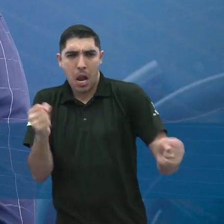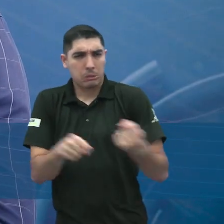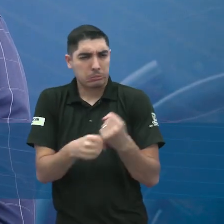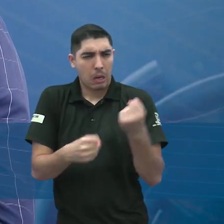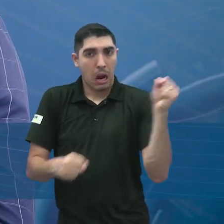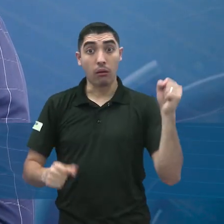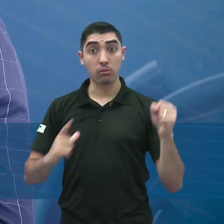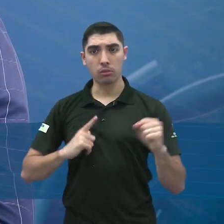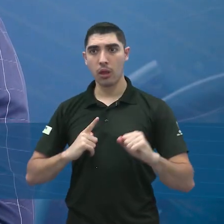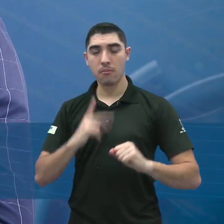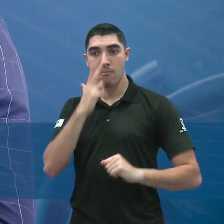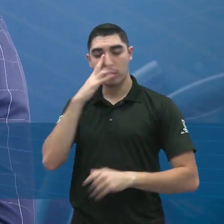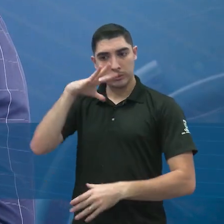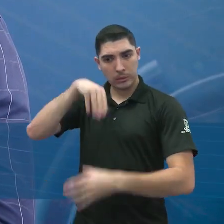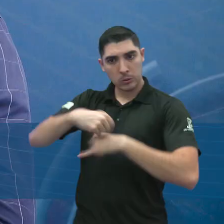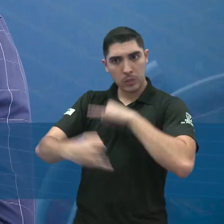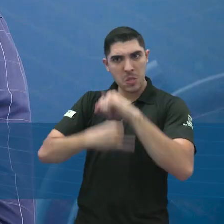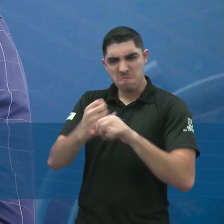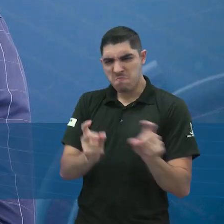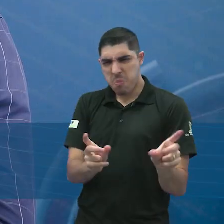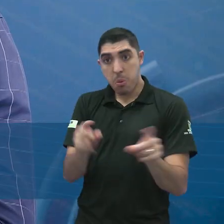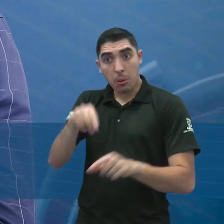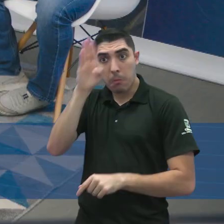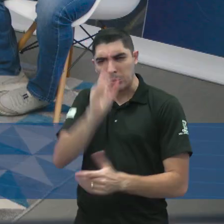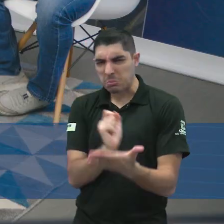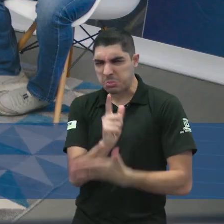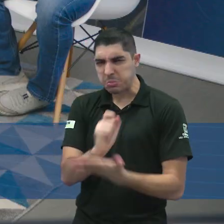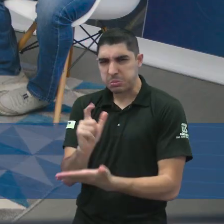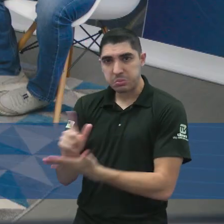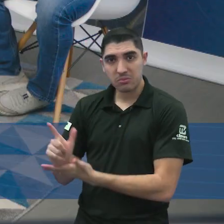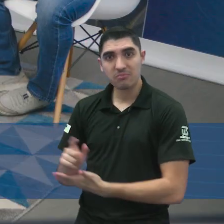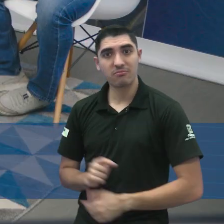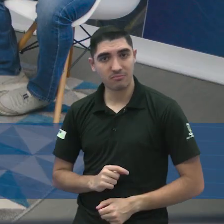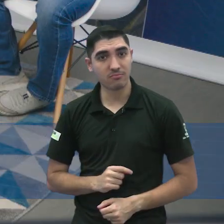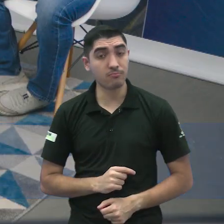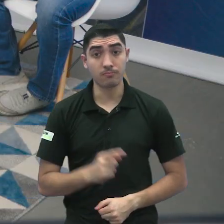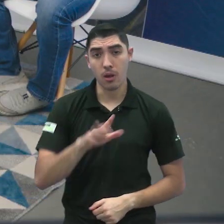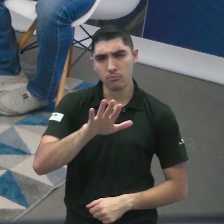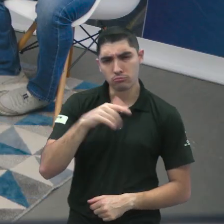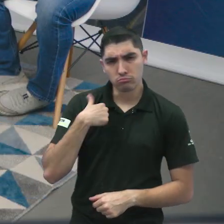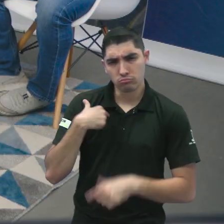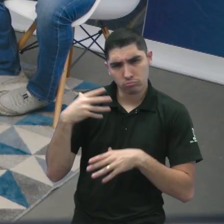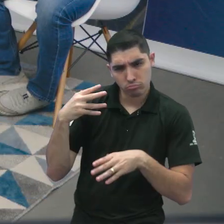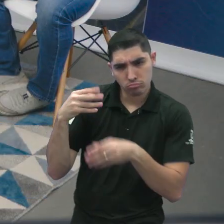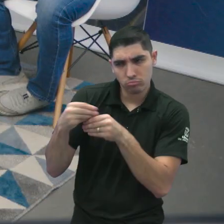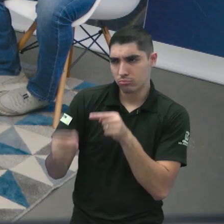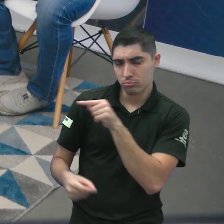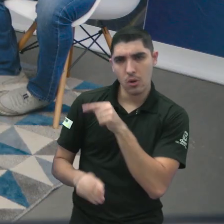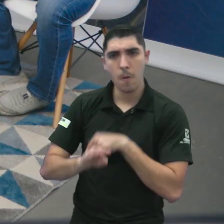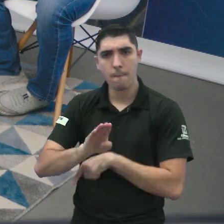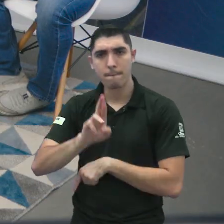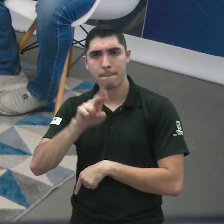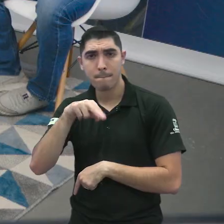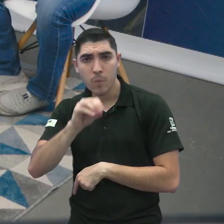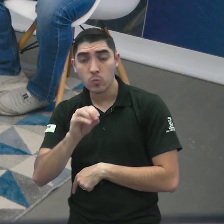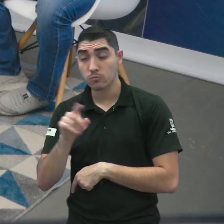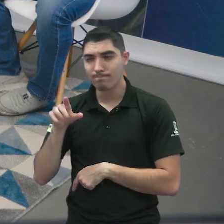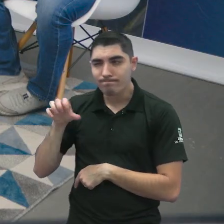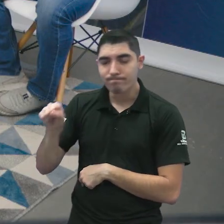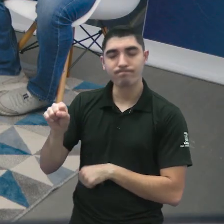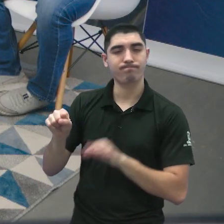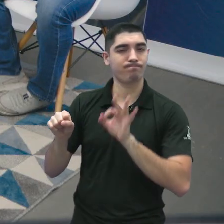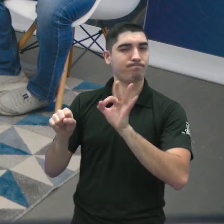grande e com uma crescente tão grande dentro do e-commerce também. Com certeza, né? É isso, pois não, Renato. Só dar uma complementar no ponto que o Bruno chamou um